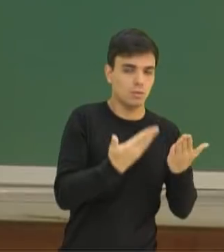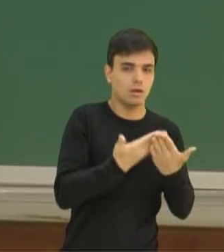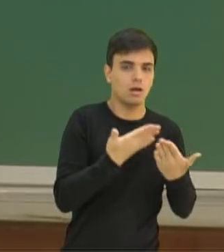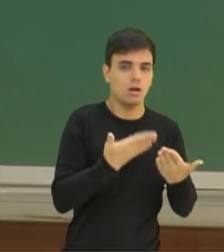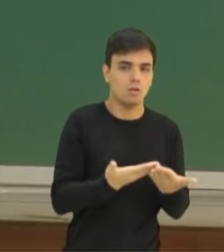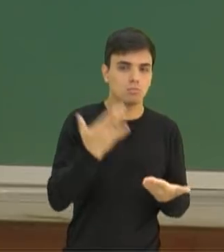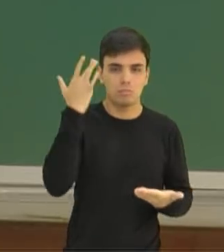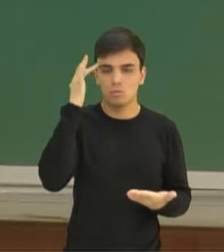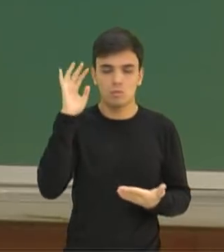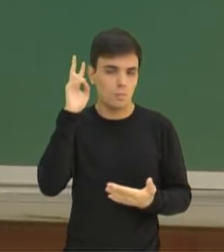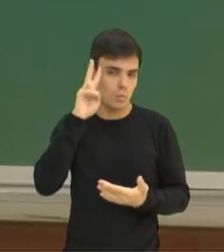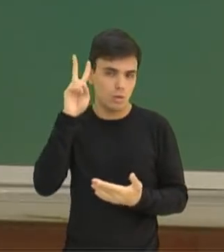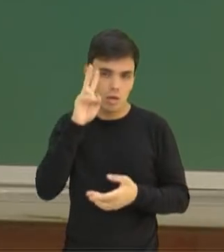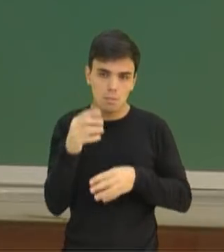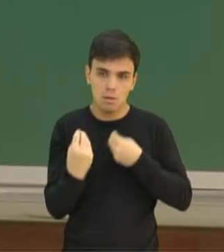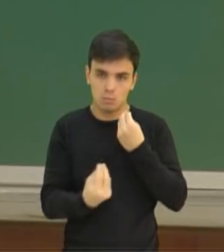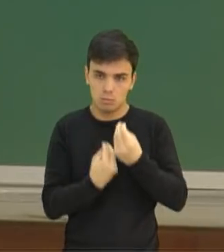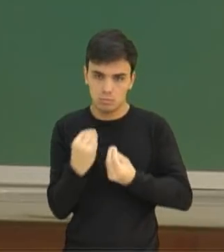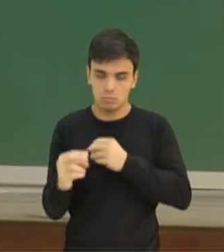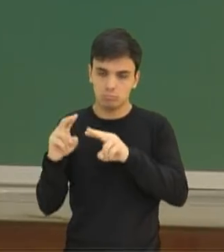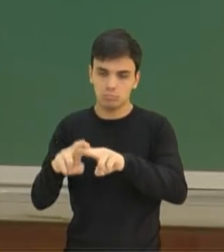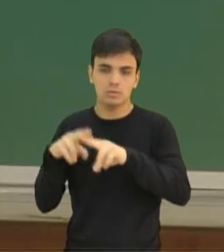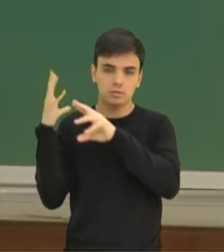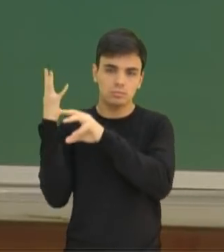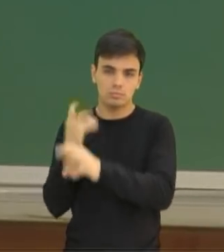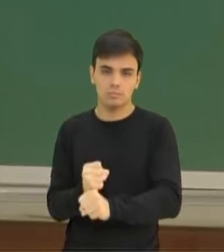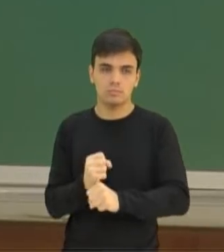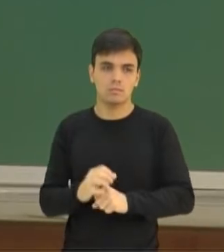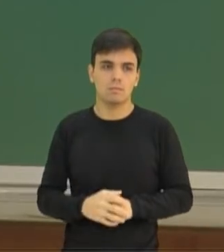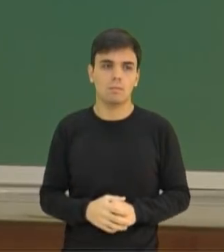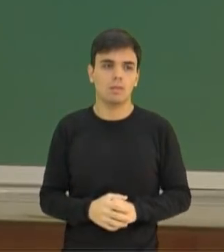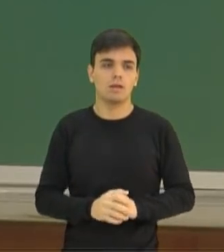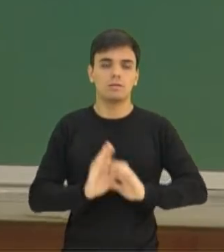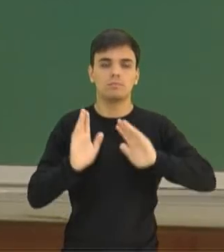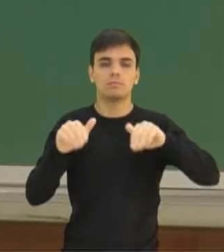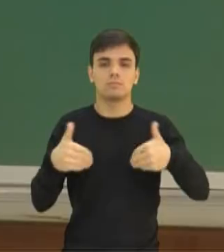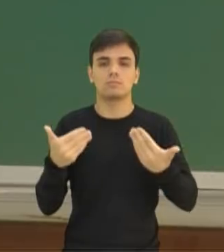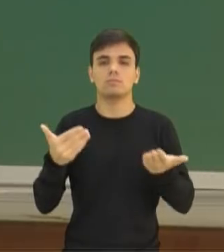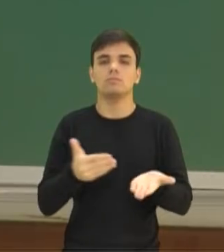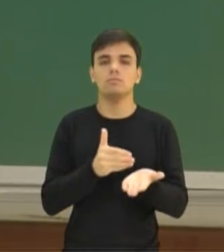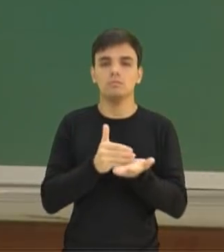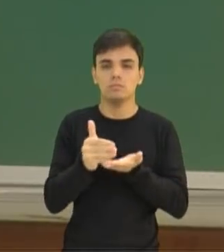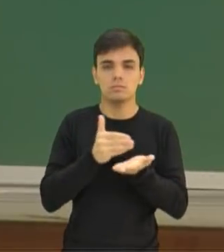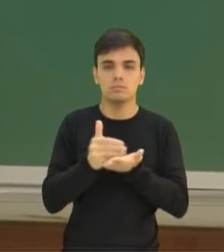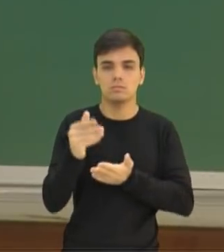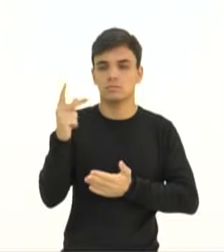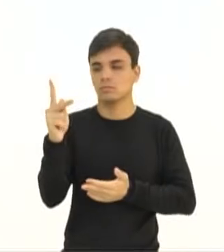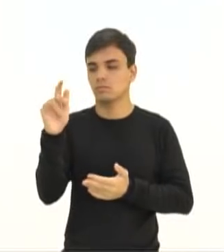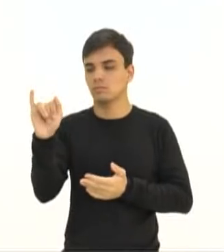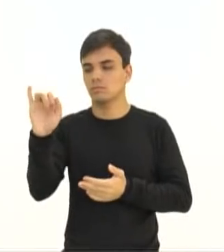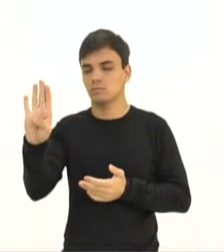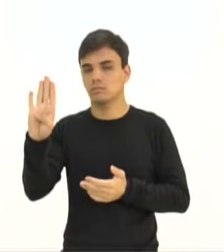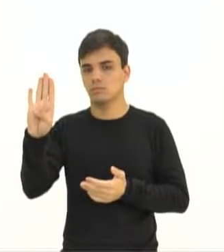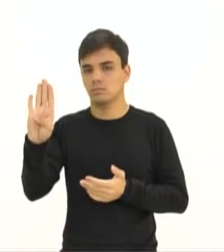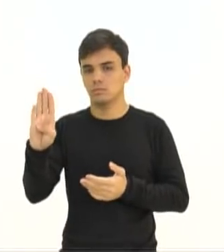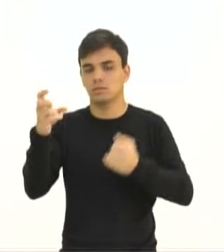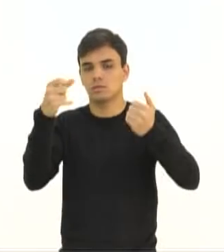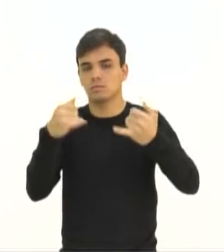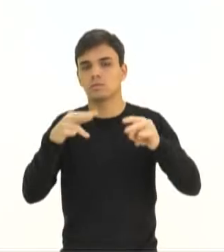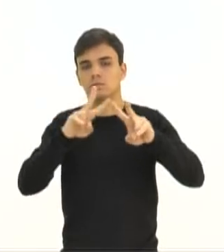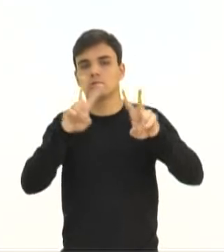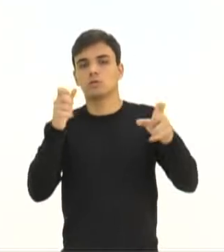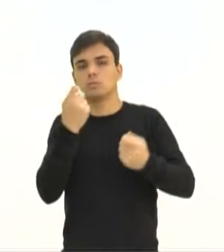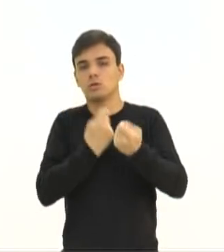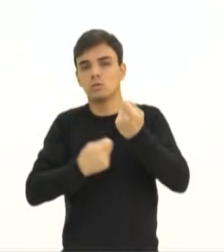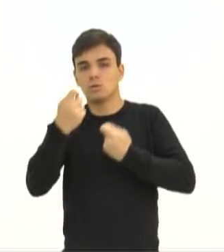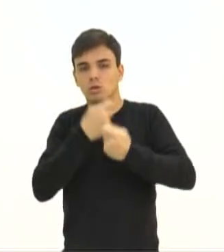bem, então por isso a ideia é da gente retomar juntos ali. Começando pelo PIB, nós falamos sobre a economia das regiões, né?